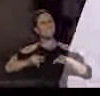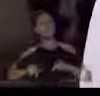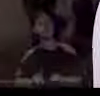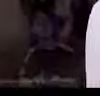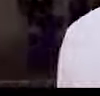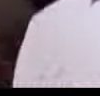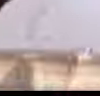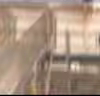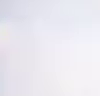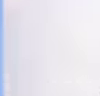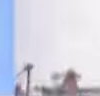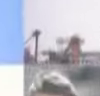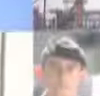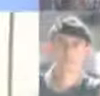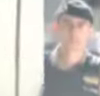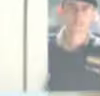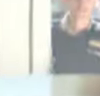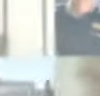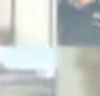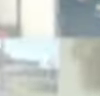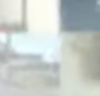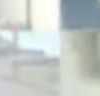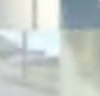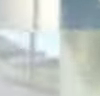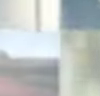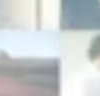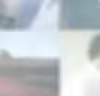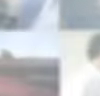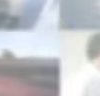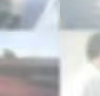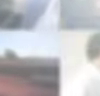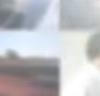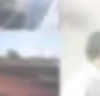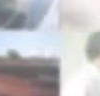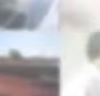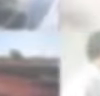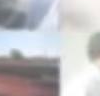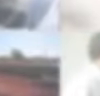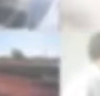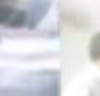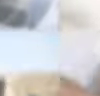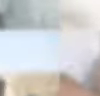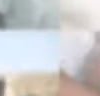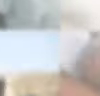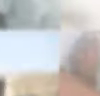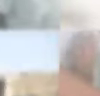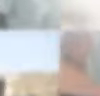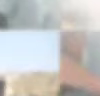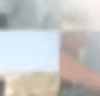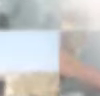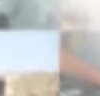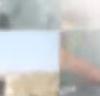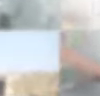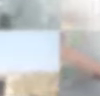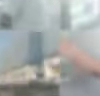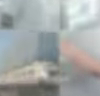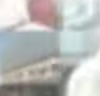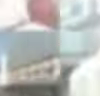só começou. Trabalhando, trabalhando, trabalhando! Prefeitura de Uberlândia, uma cidade educadora.